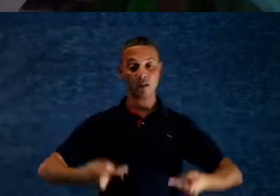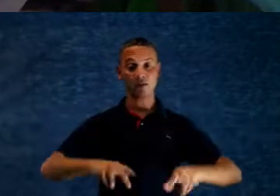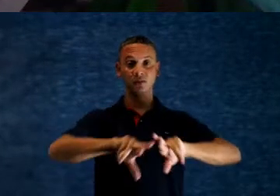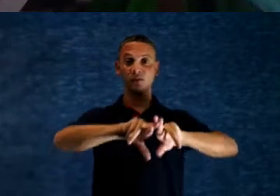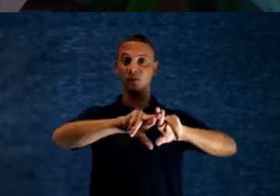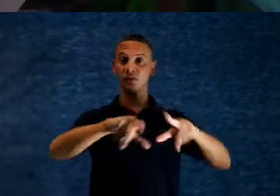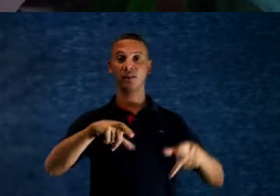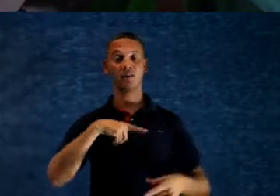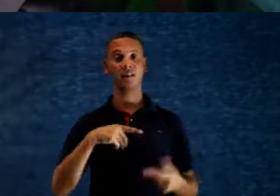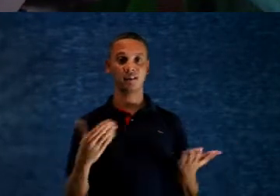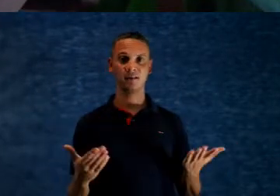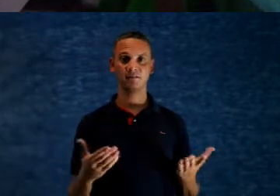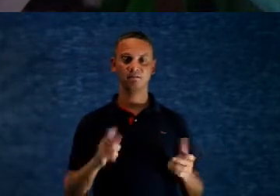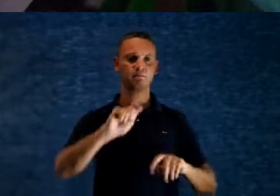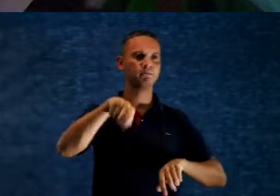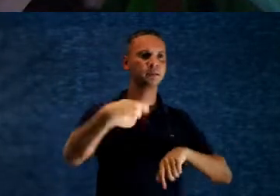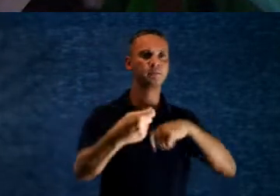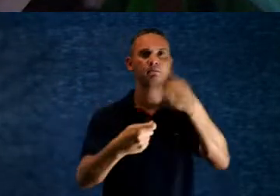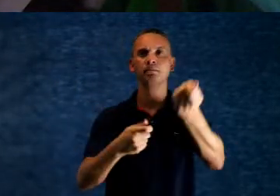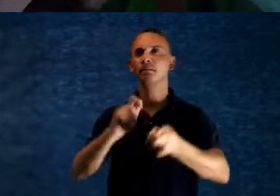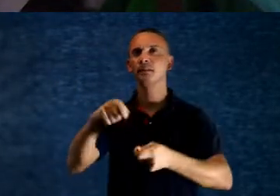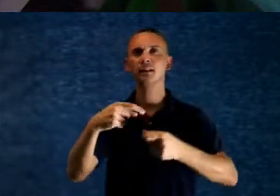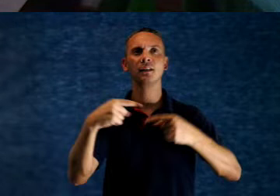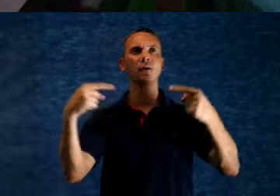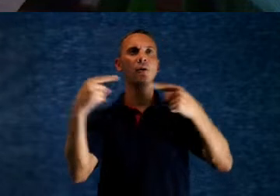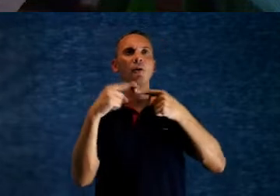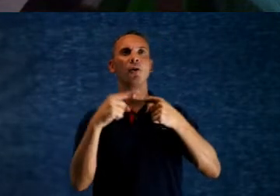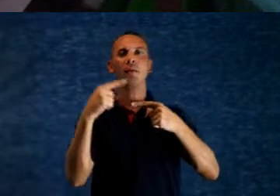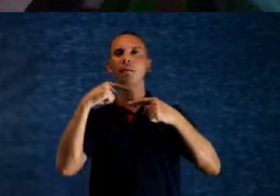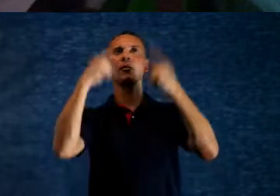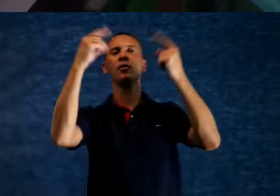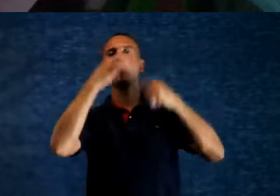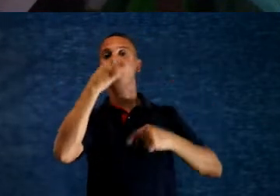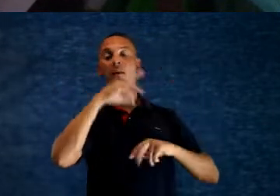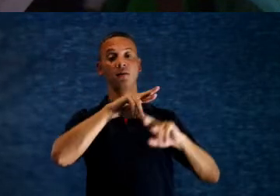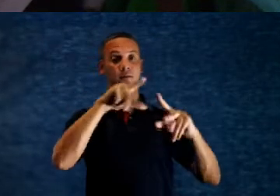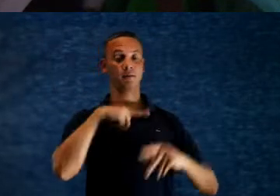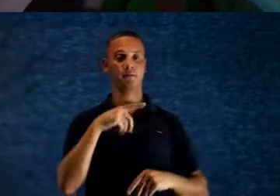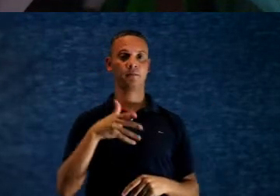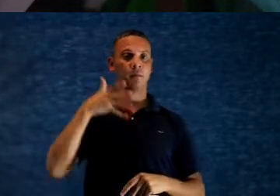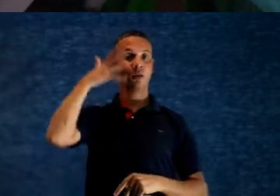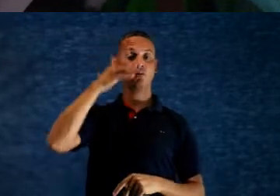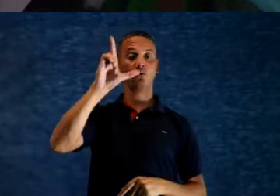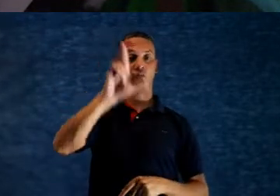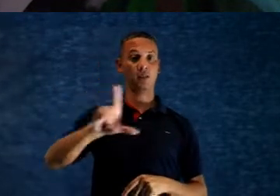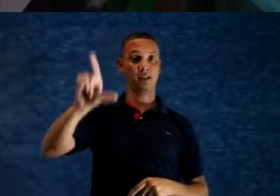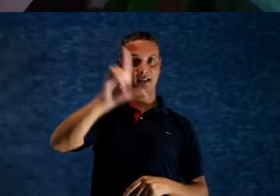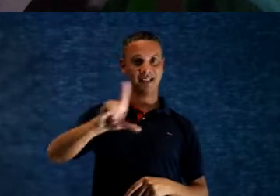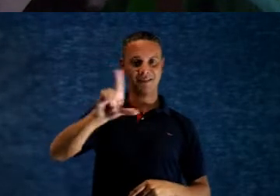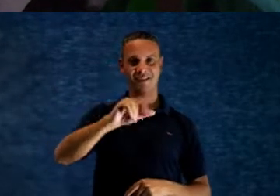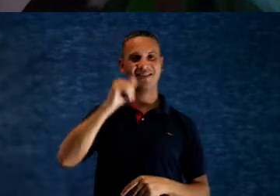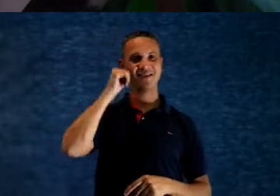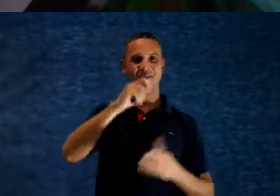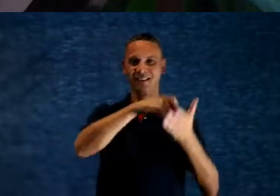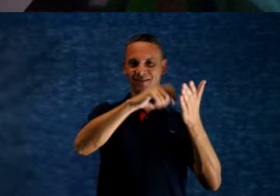estrutura e símbolo. Passa a ser uma crítica estética. Nesse discurso literário com que nos brinda Carmen